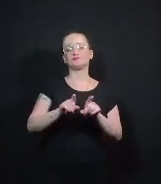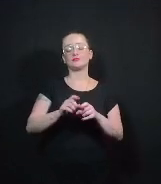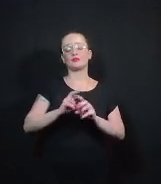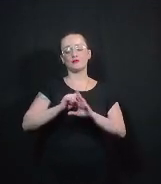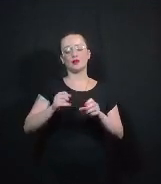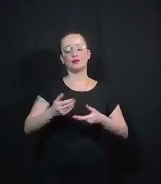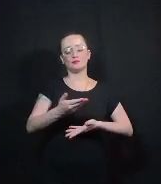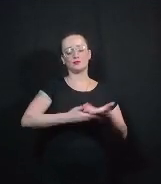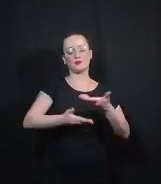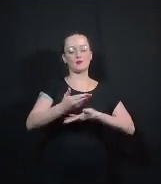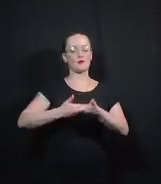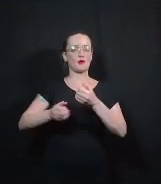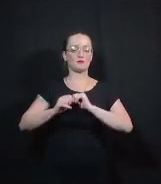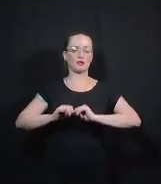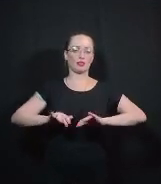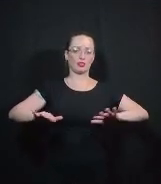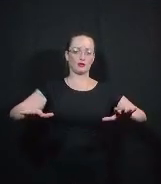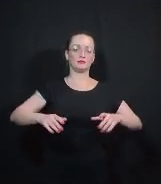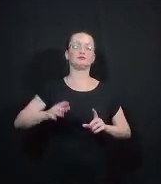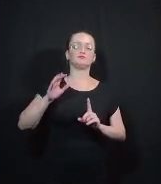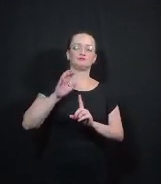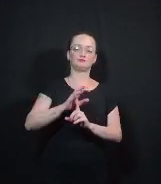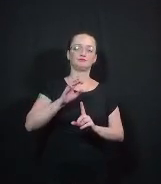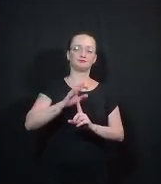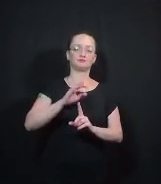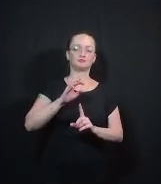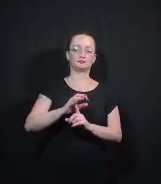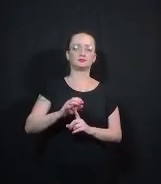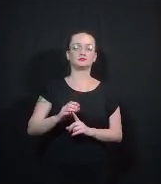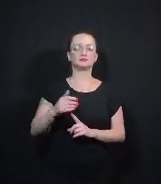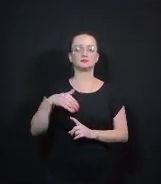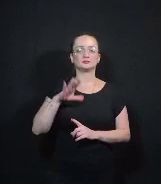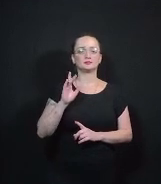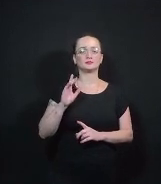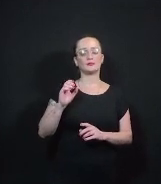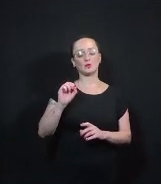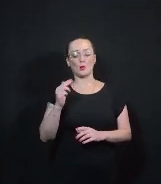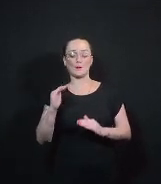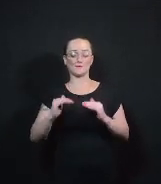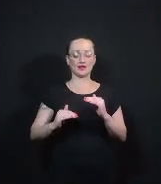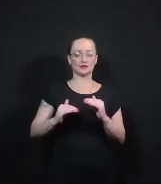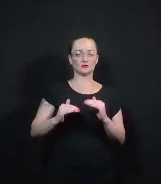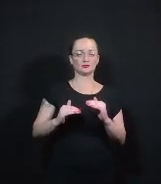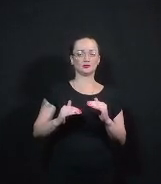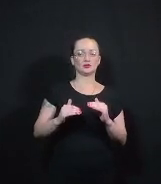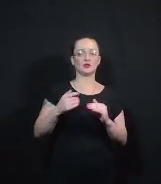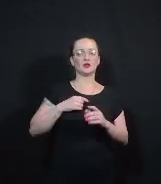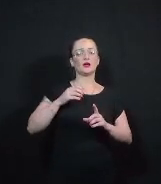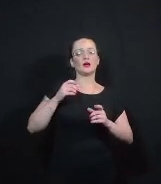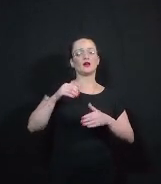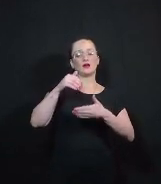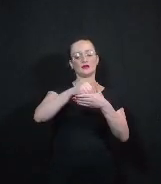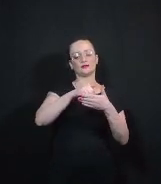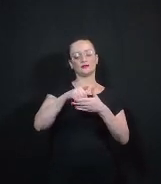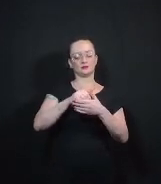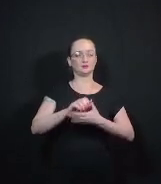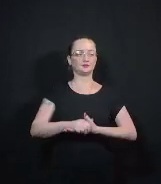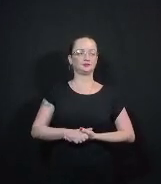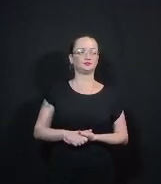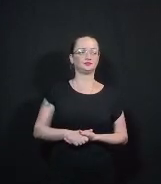circular enfim, influenciar em maior ou menor medida as eleições, né?